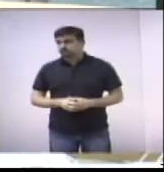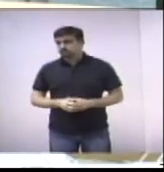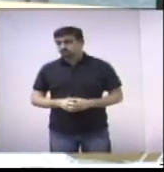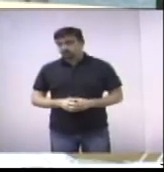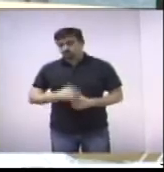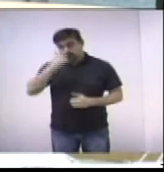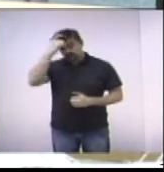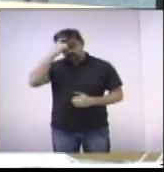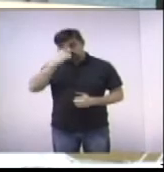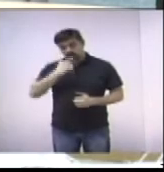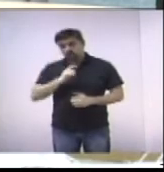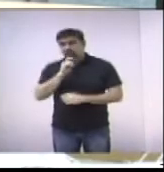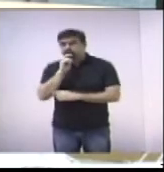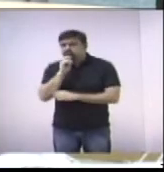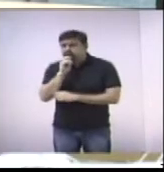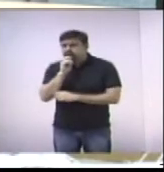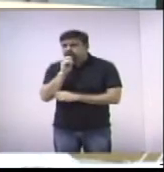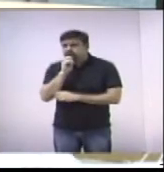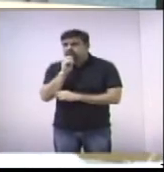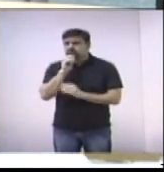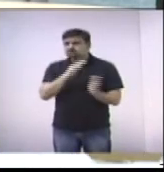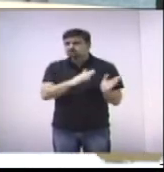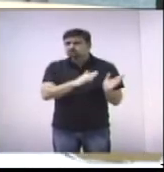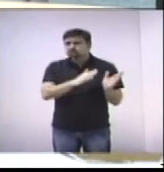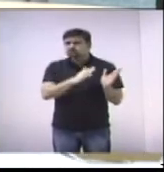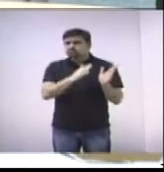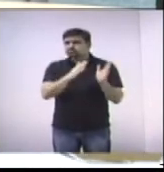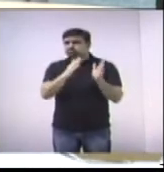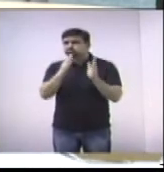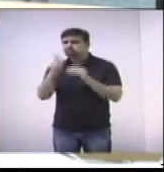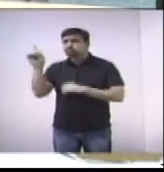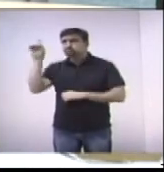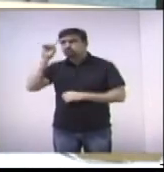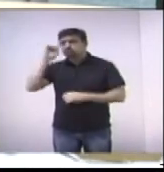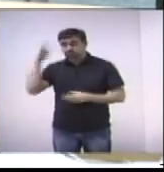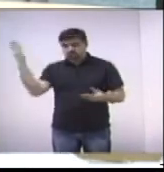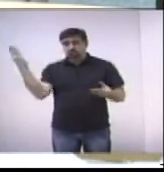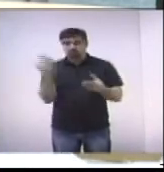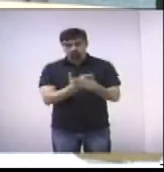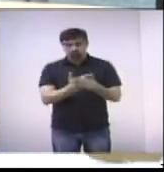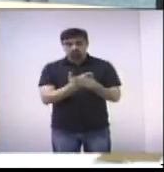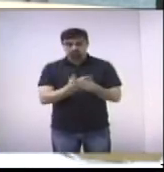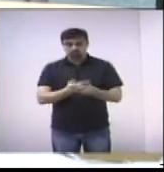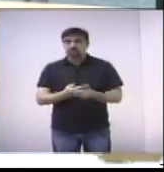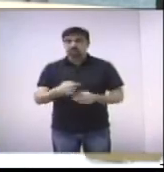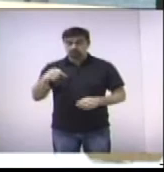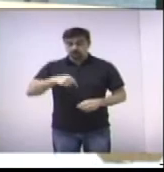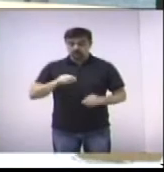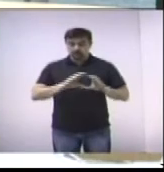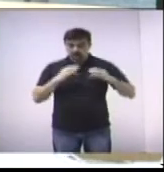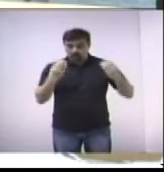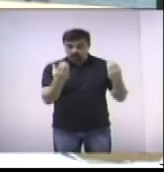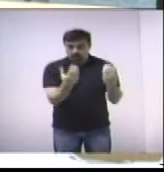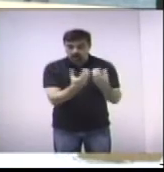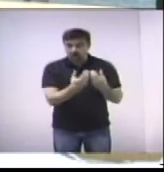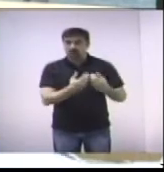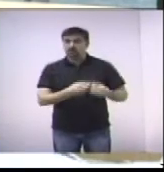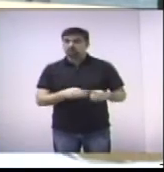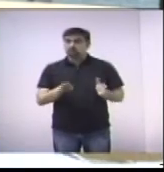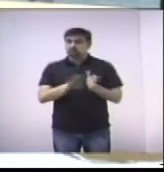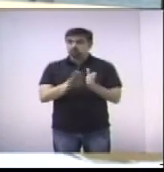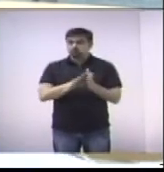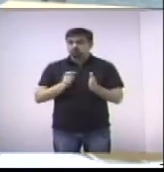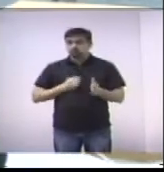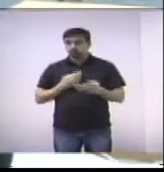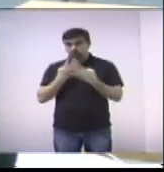eu fiquei atenta desde o dia do recebimento desta denúncia nessa casa. Eu confesso